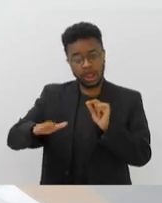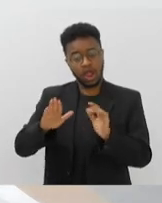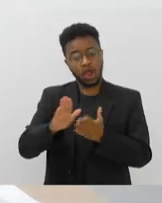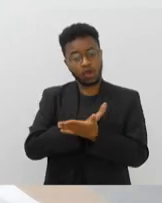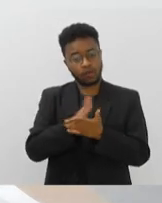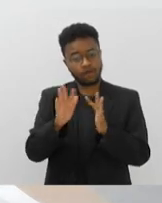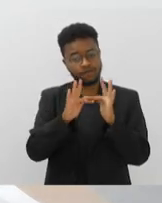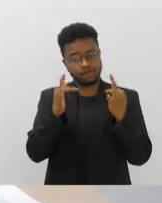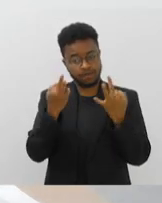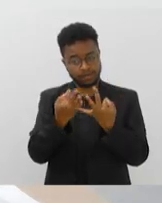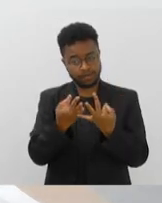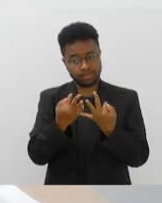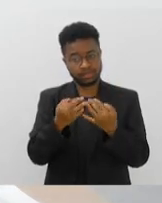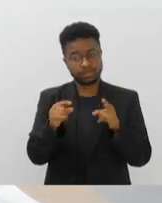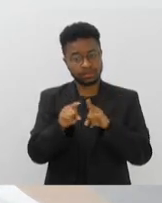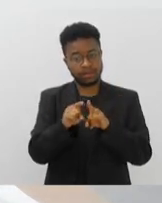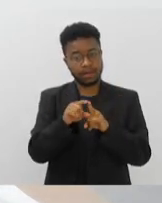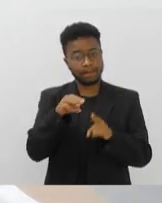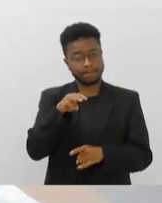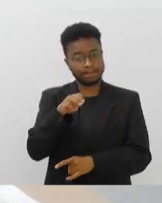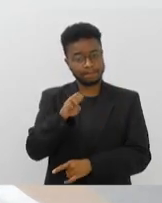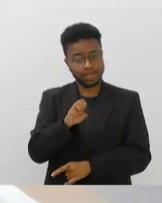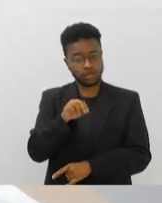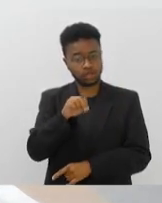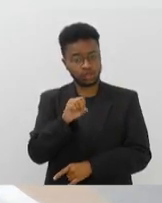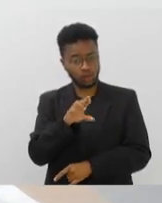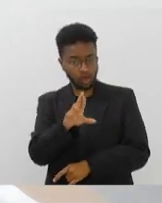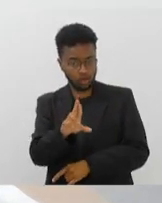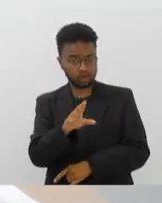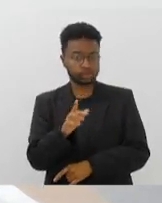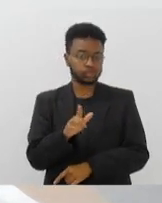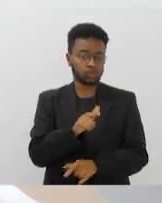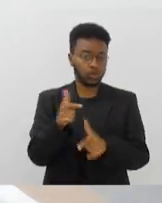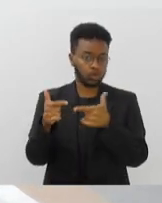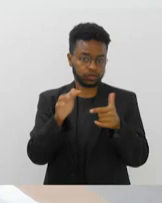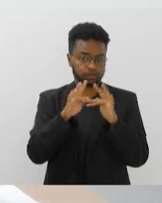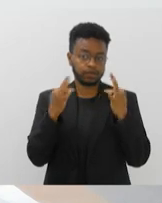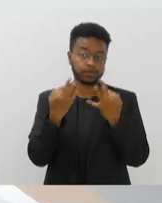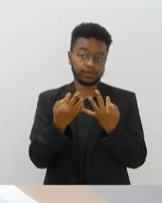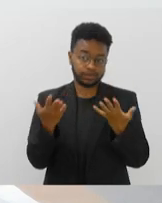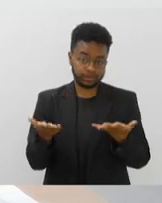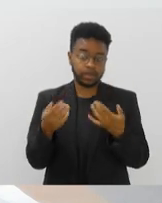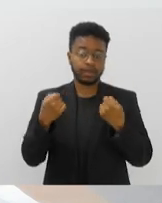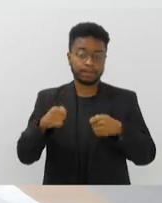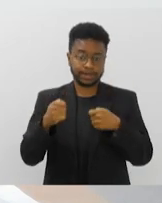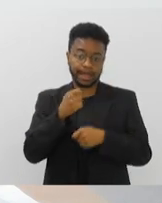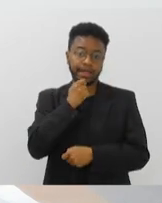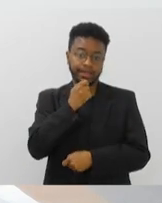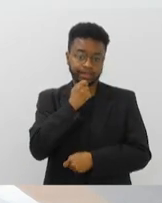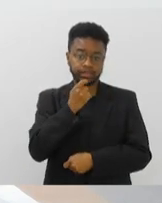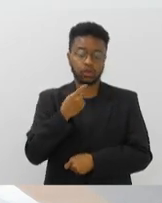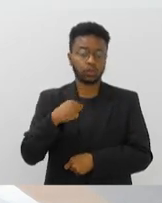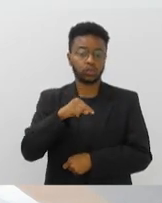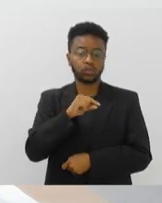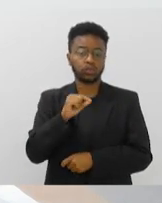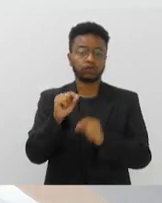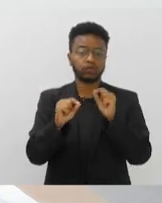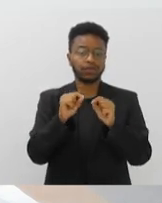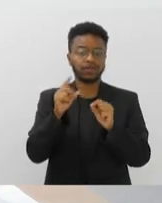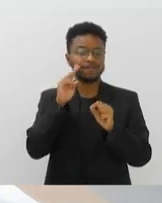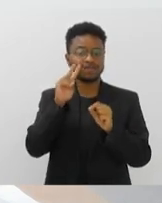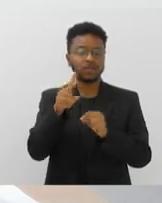e menores e de outras famílias então a gente precisa inclusive na questão da linguagem a gente aa vê toda hora na